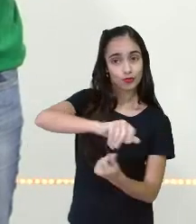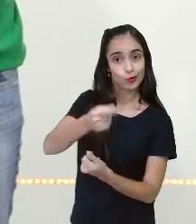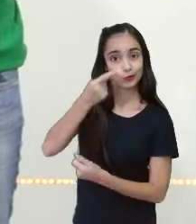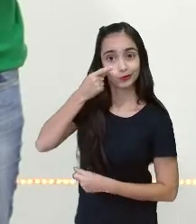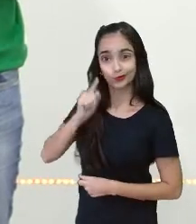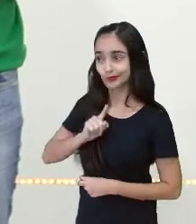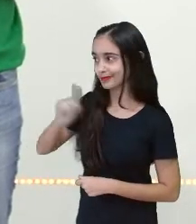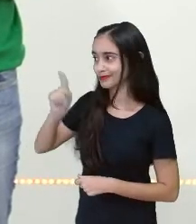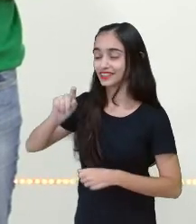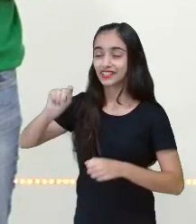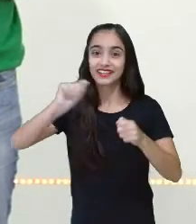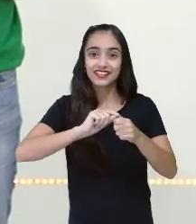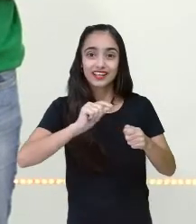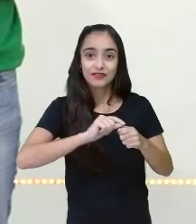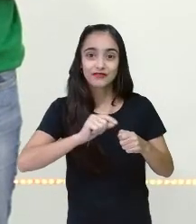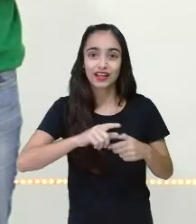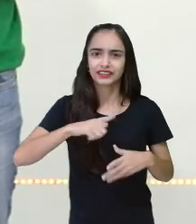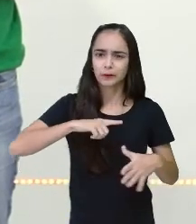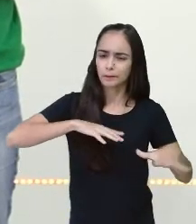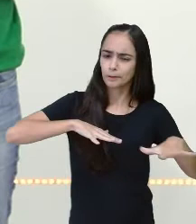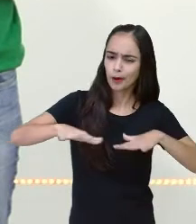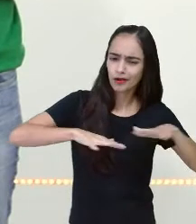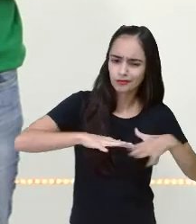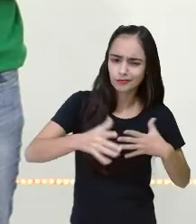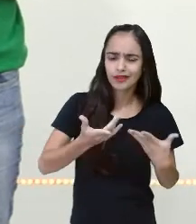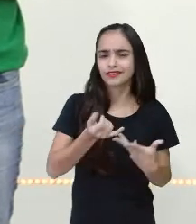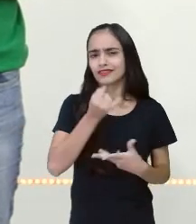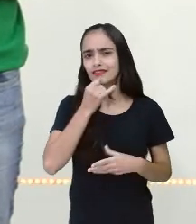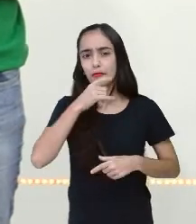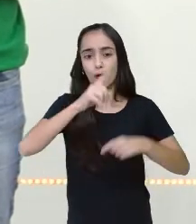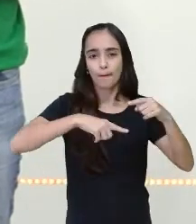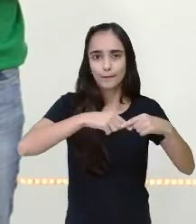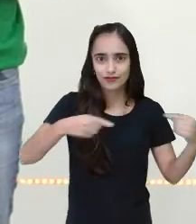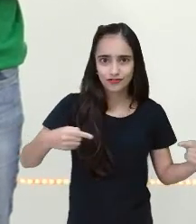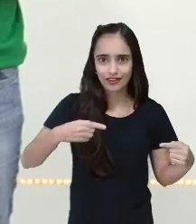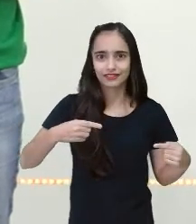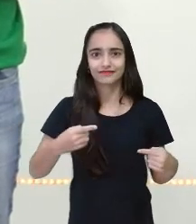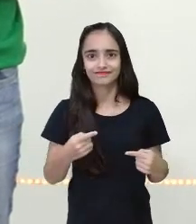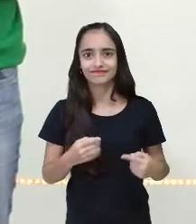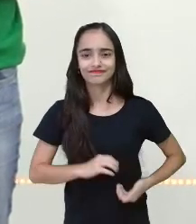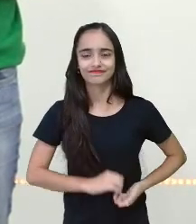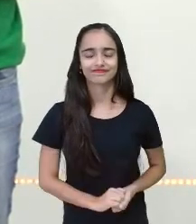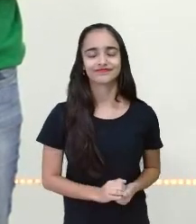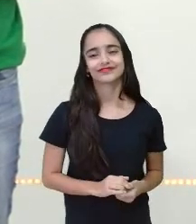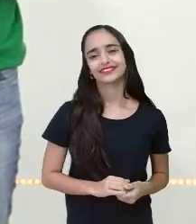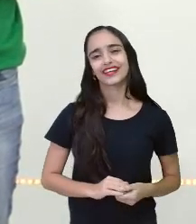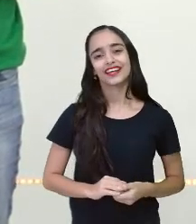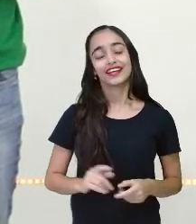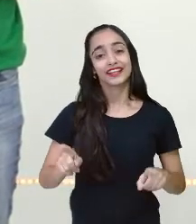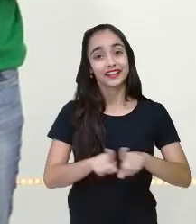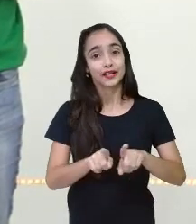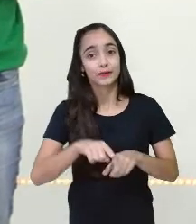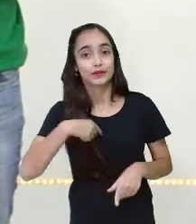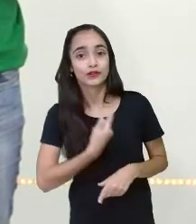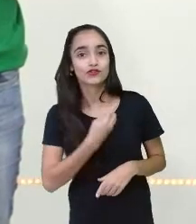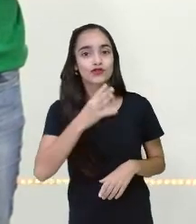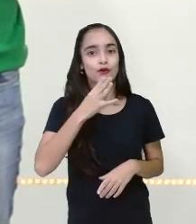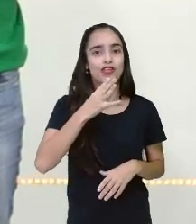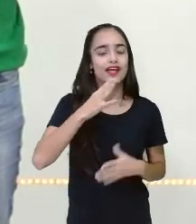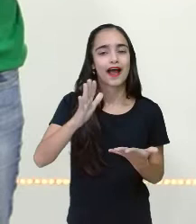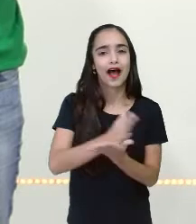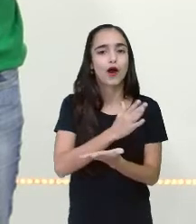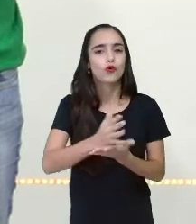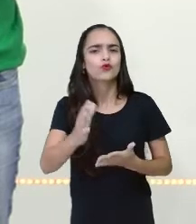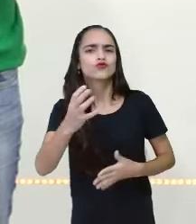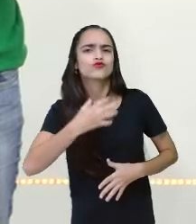faz mover os aparelhos eletrônicos que nós temos, tá? E a gente vai conhecer também algumas